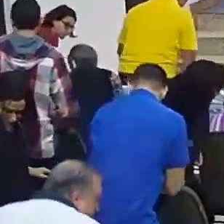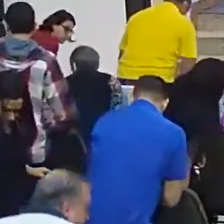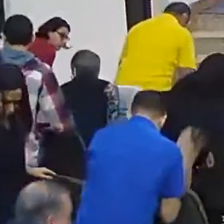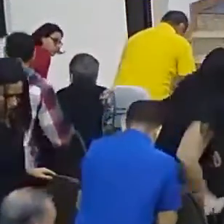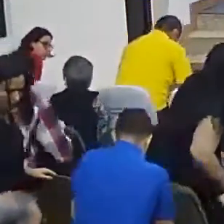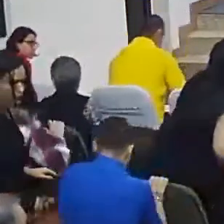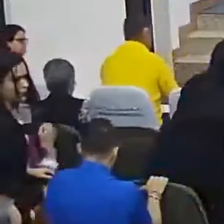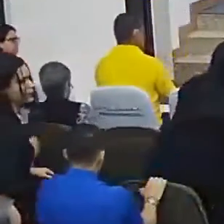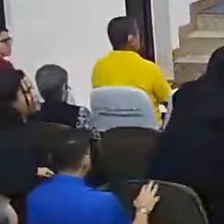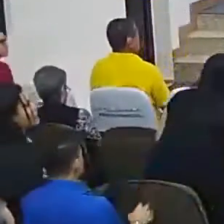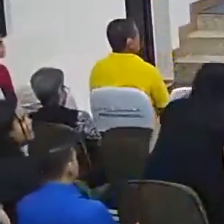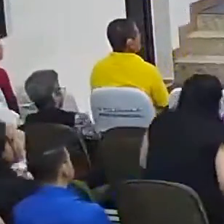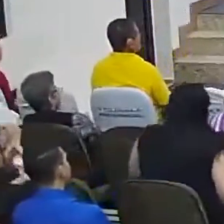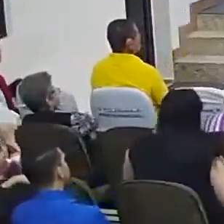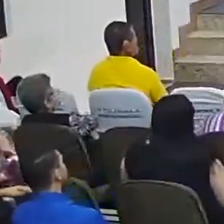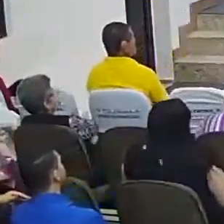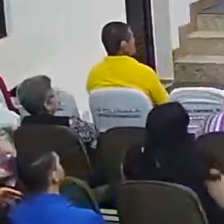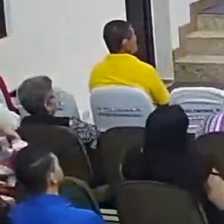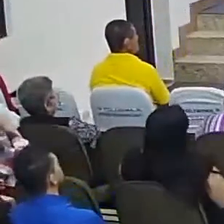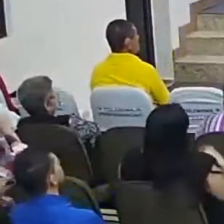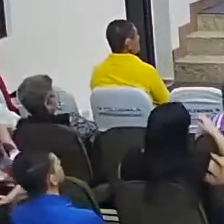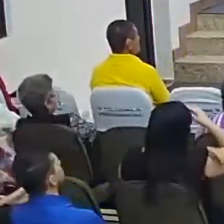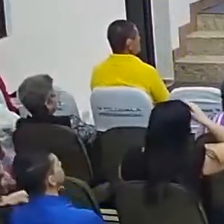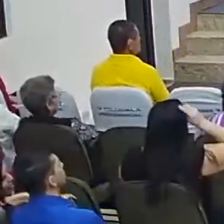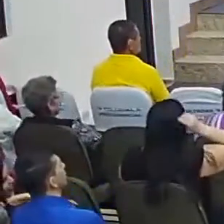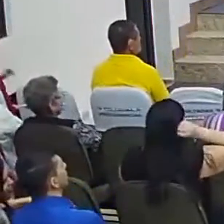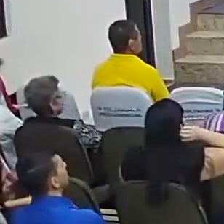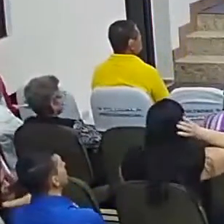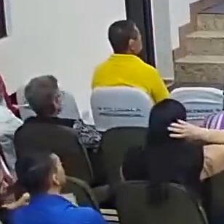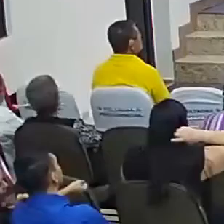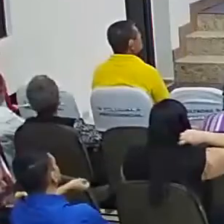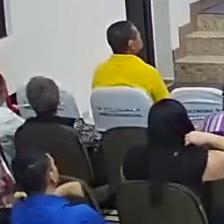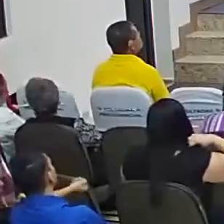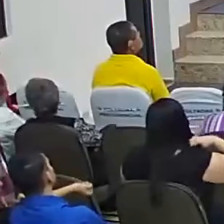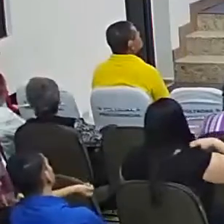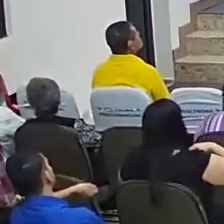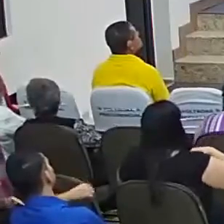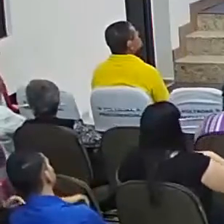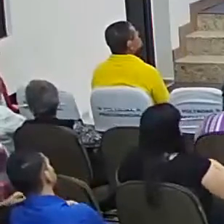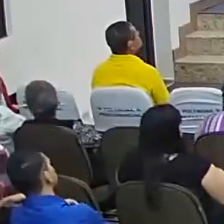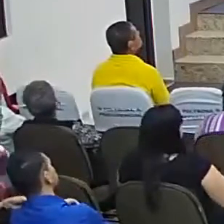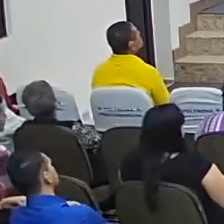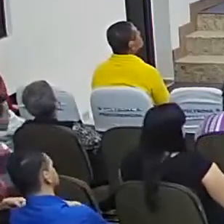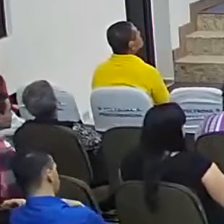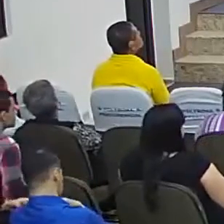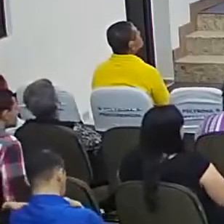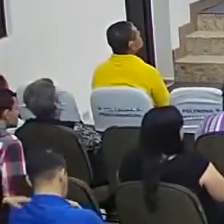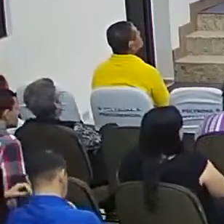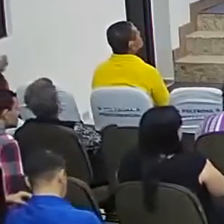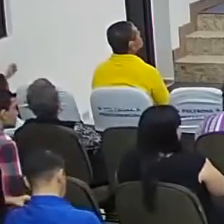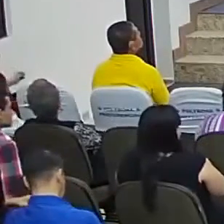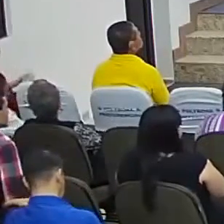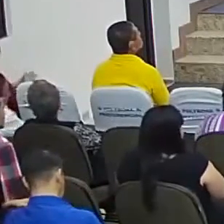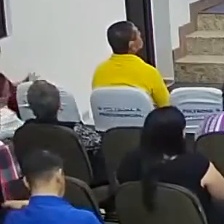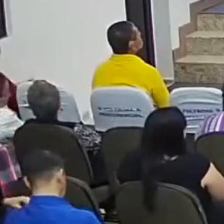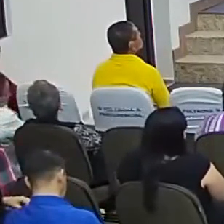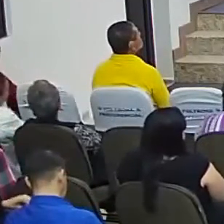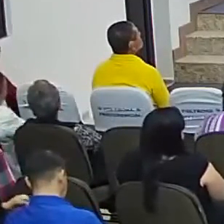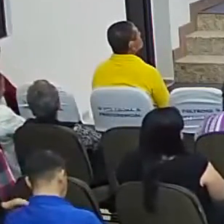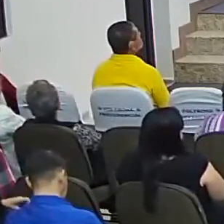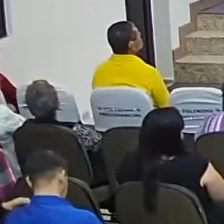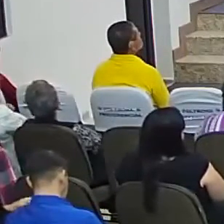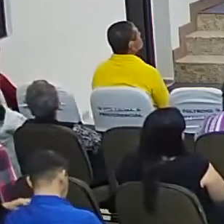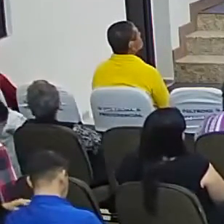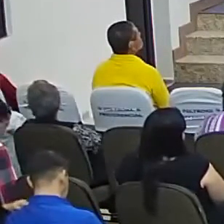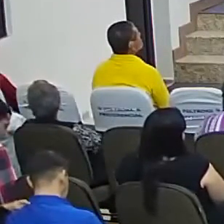precioso e cheiroso e eu não sei se a criança da minha época ela tão cheirosa assim não meu